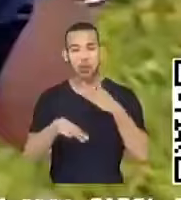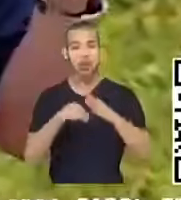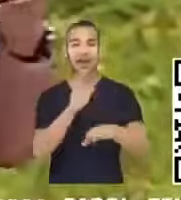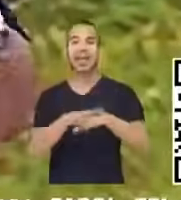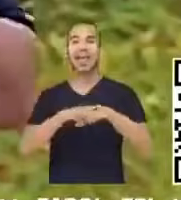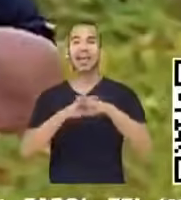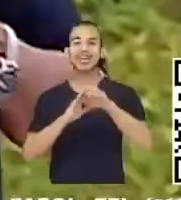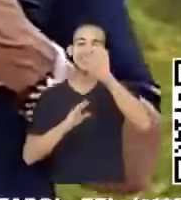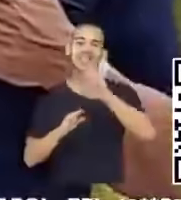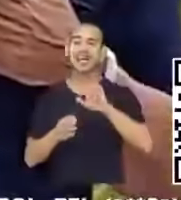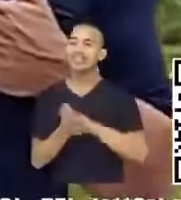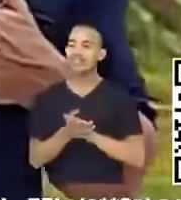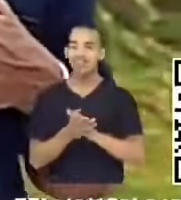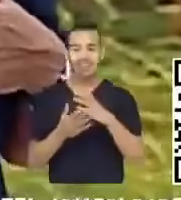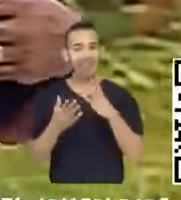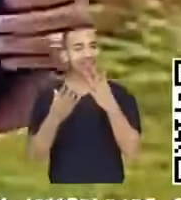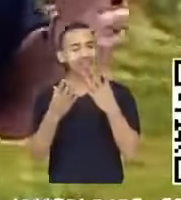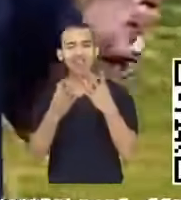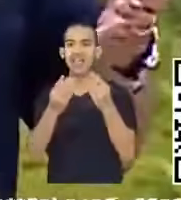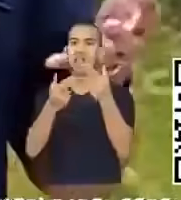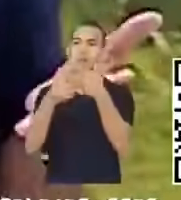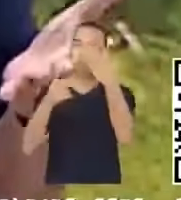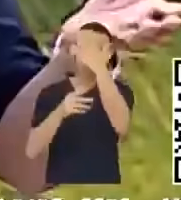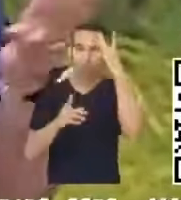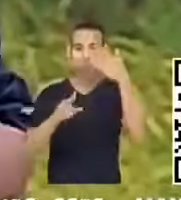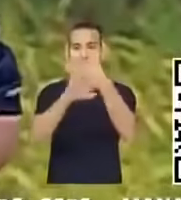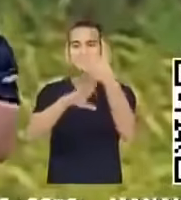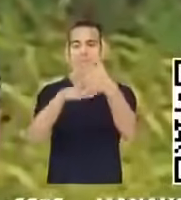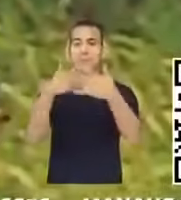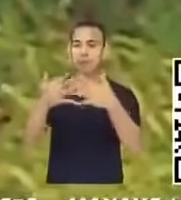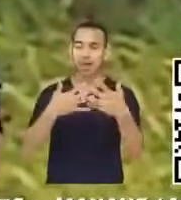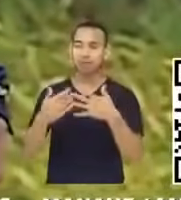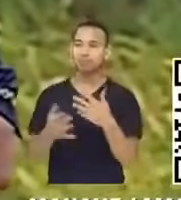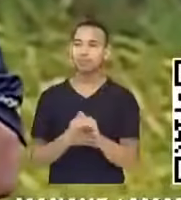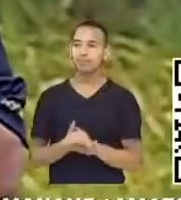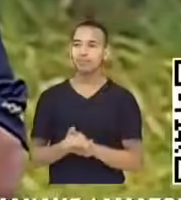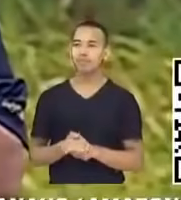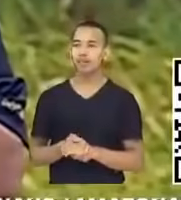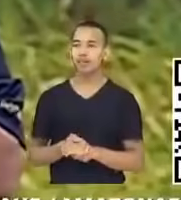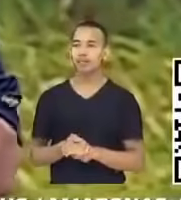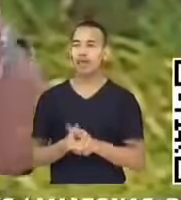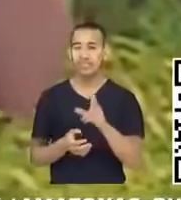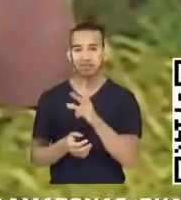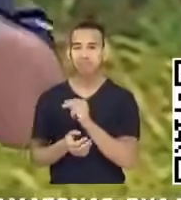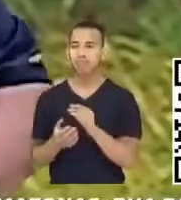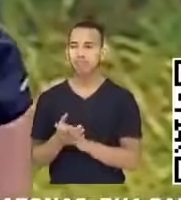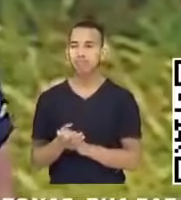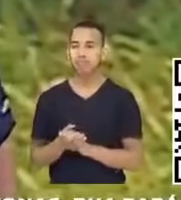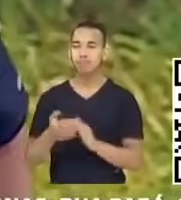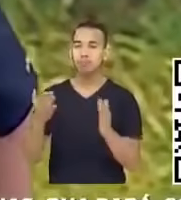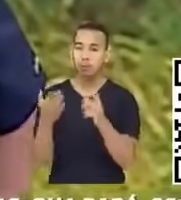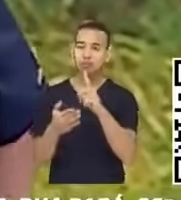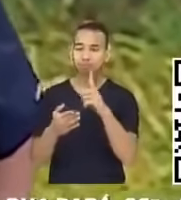eu tô no Brás aparecer a cada um decisão E aí eu falei Aí eu falei puxa vida e hoje hoje o senhor